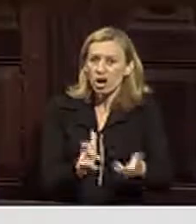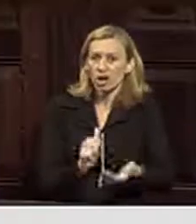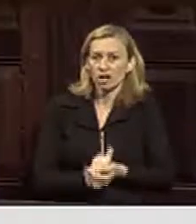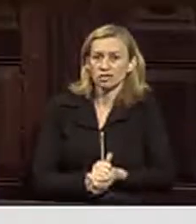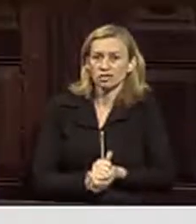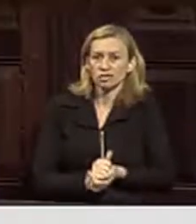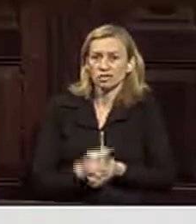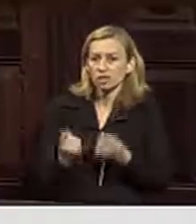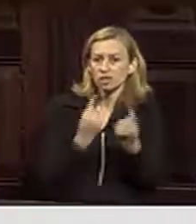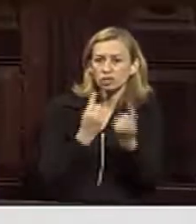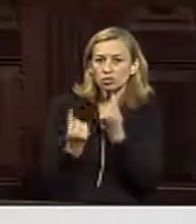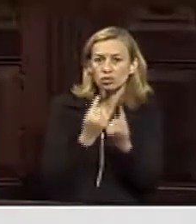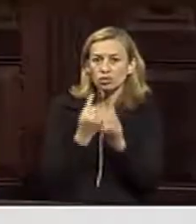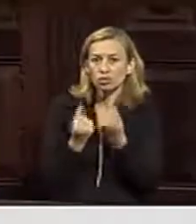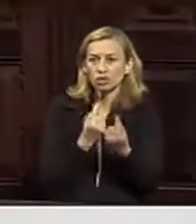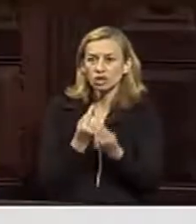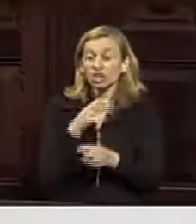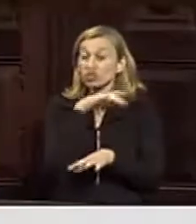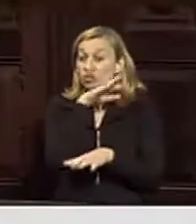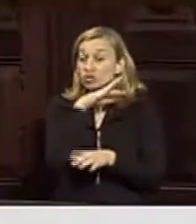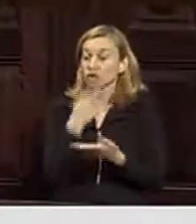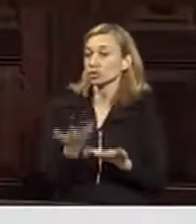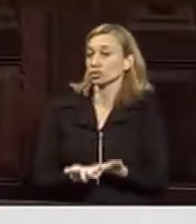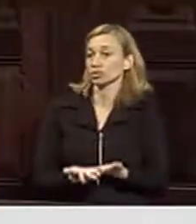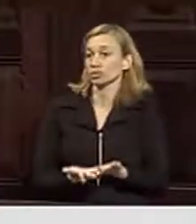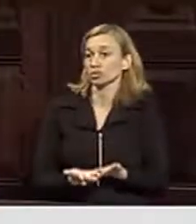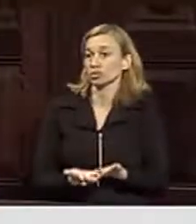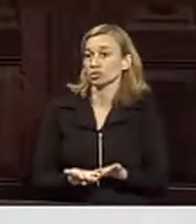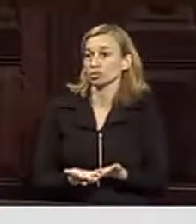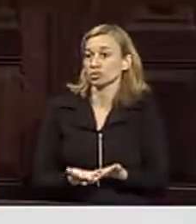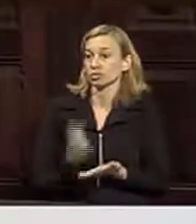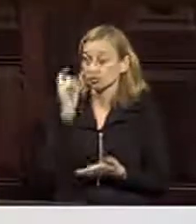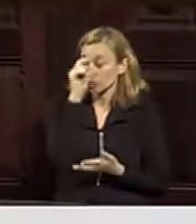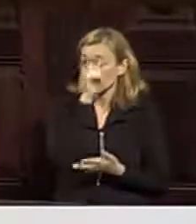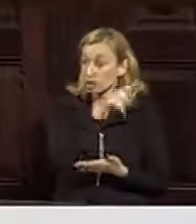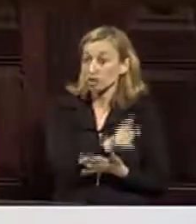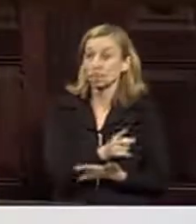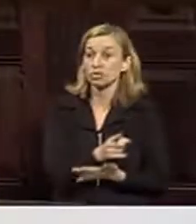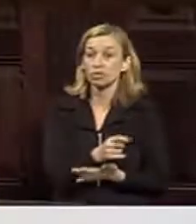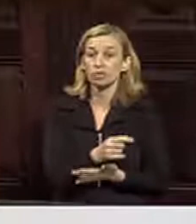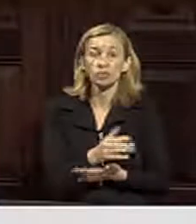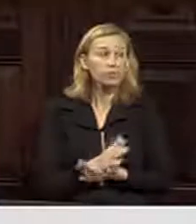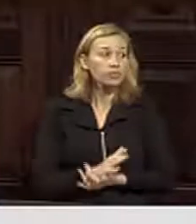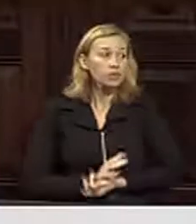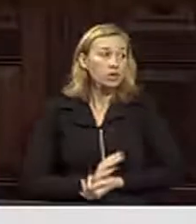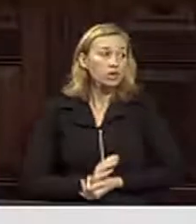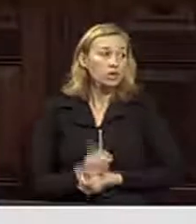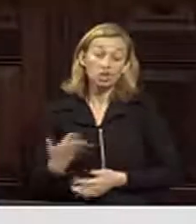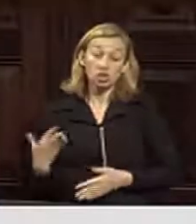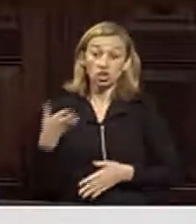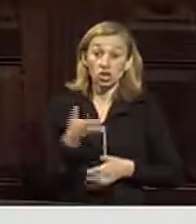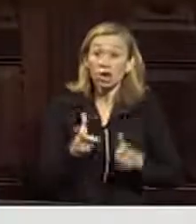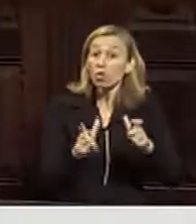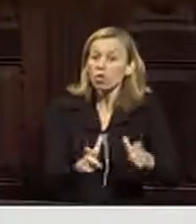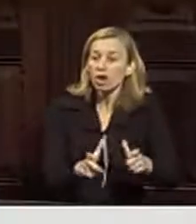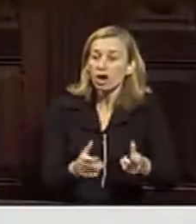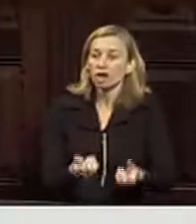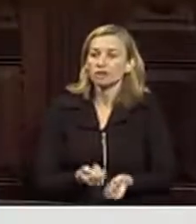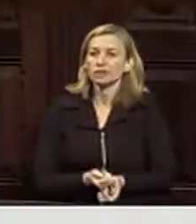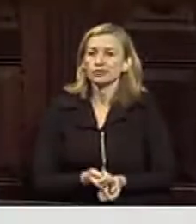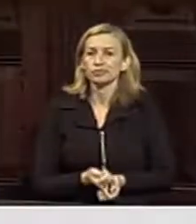longo daquela rodovia que é ímpar. O acesso àqueles hotéis está ficando